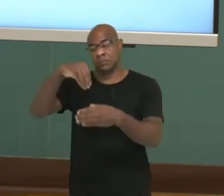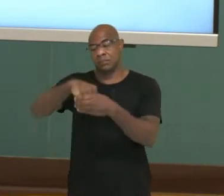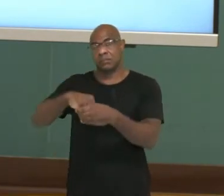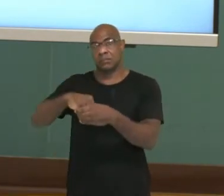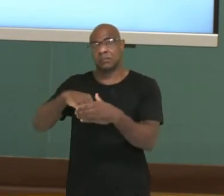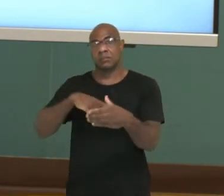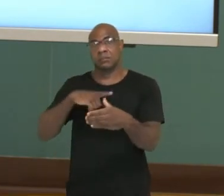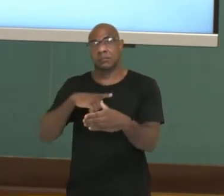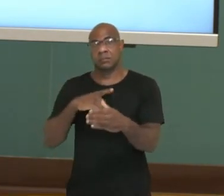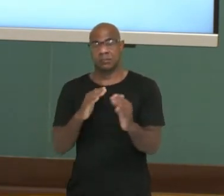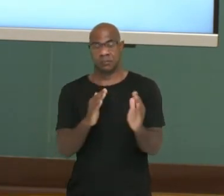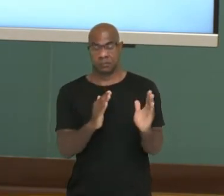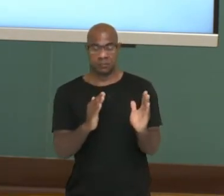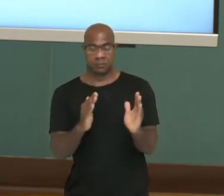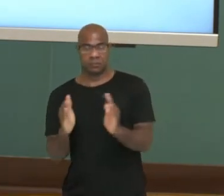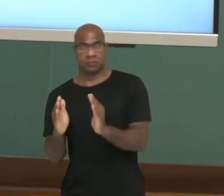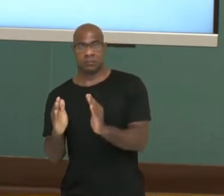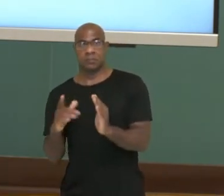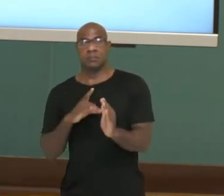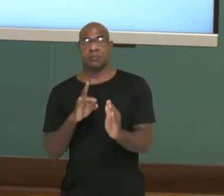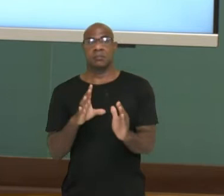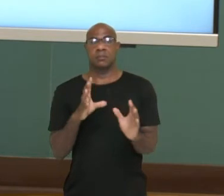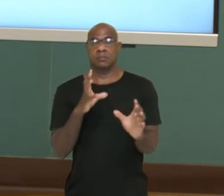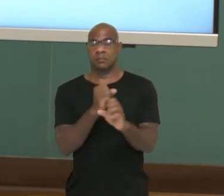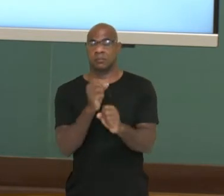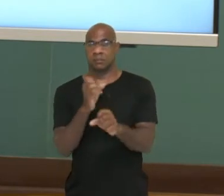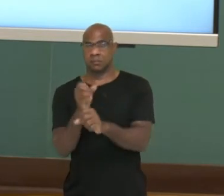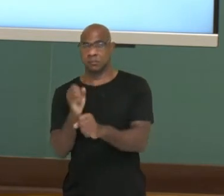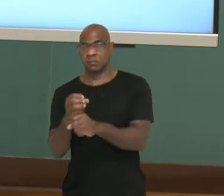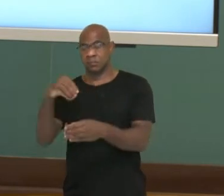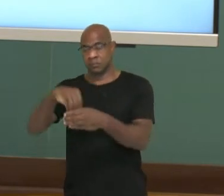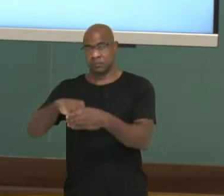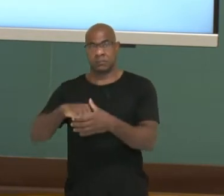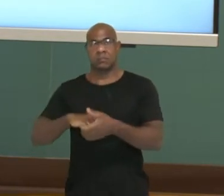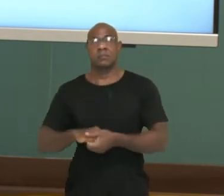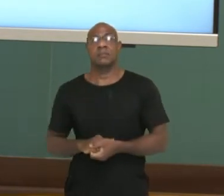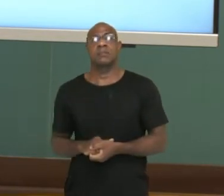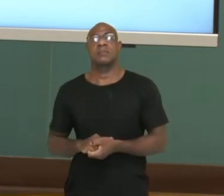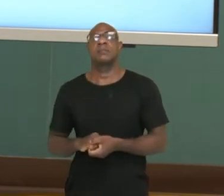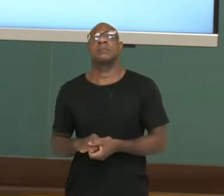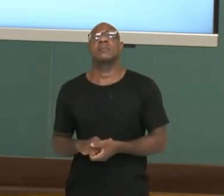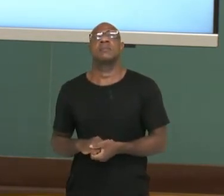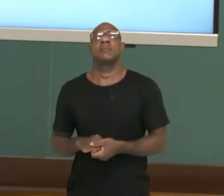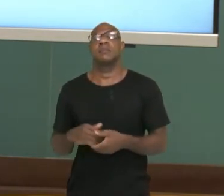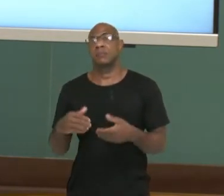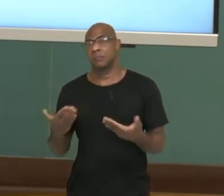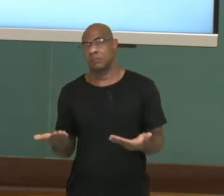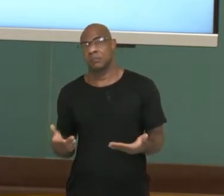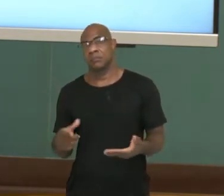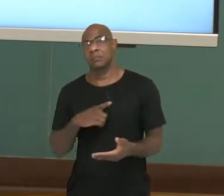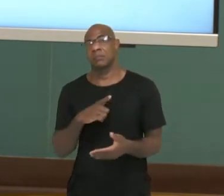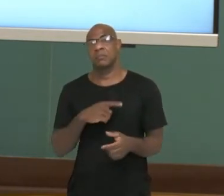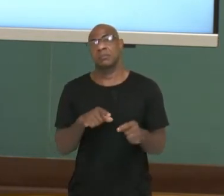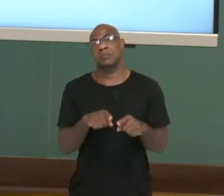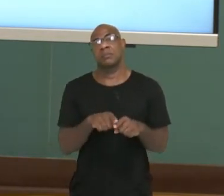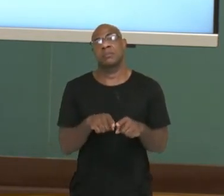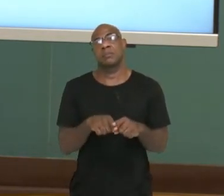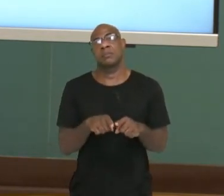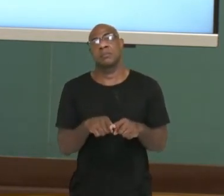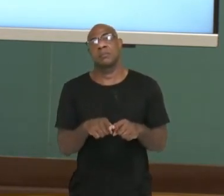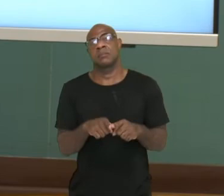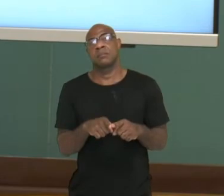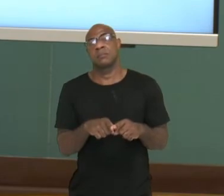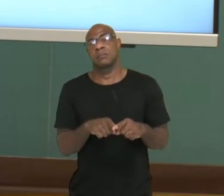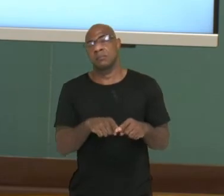série, ó. Então é só somar as resistências internas, tá? Então eu tenho que a corrente vai ser a